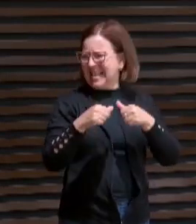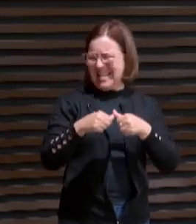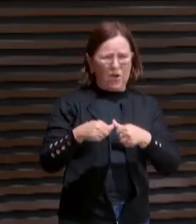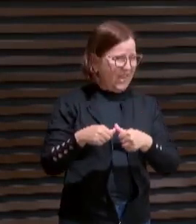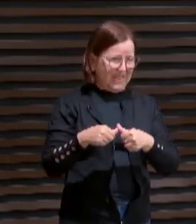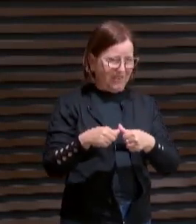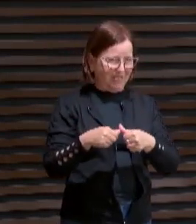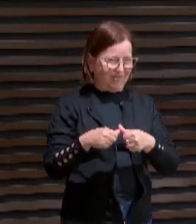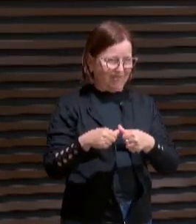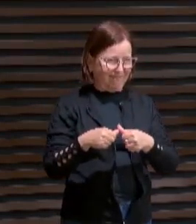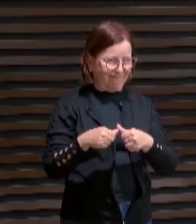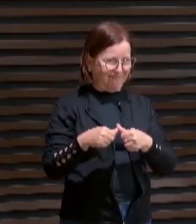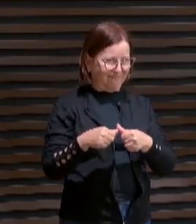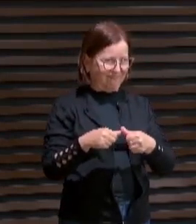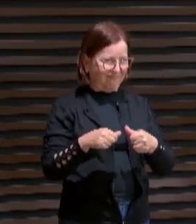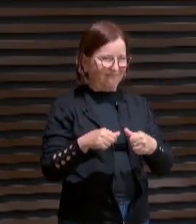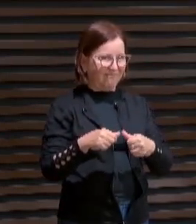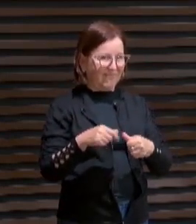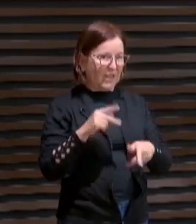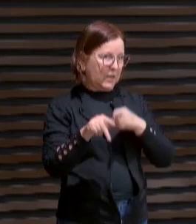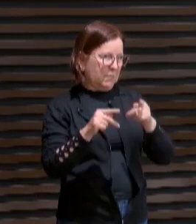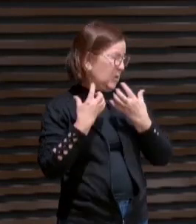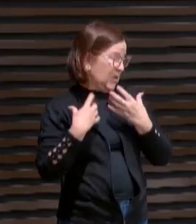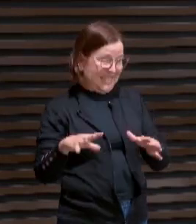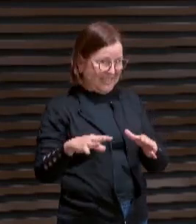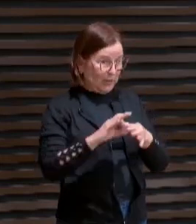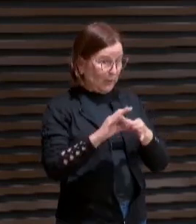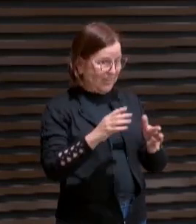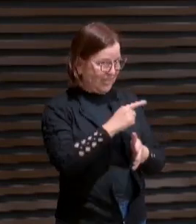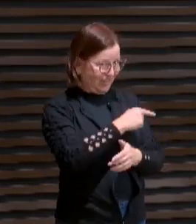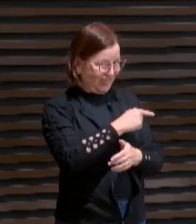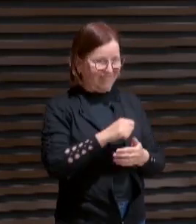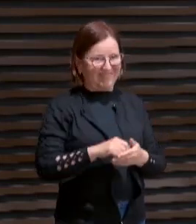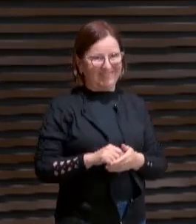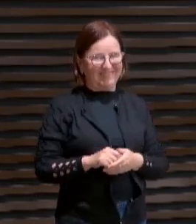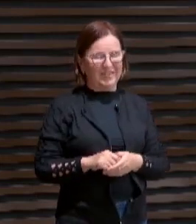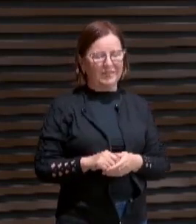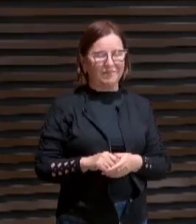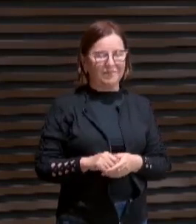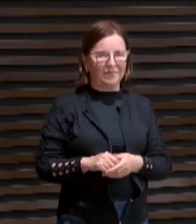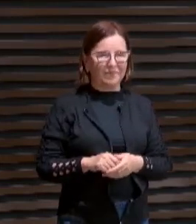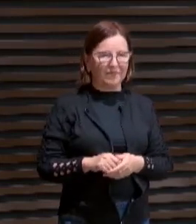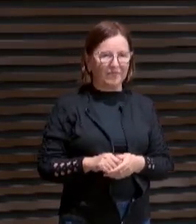mas Barrabás. Aqui no passado, numa outra, nós vimos que possivelmente